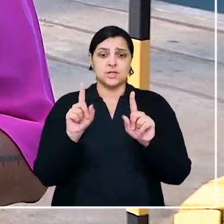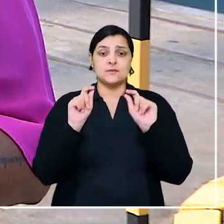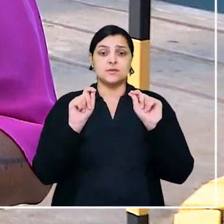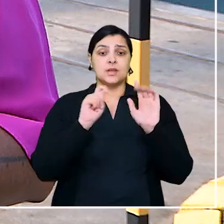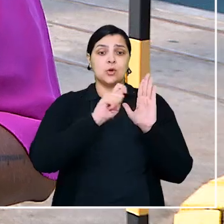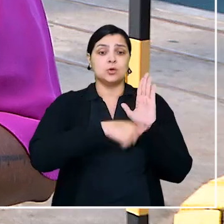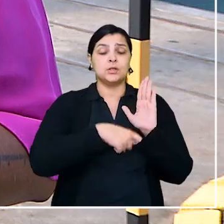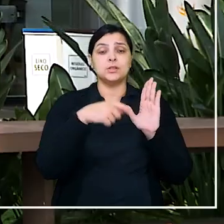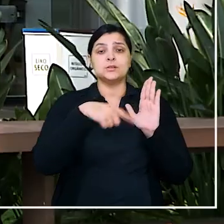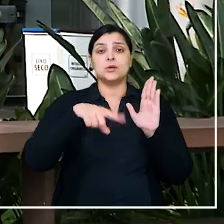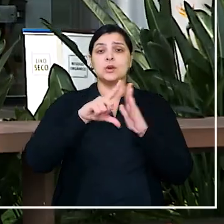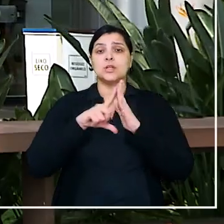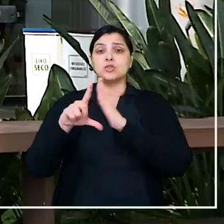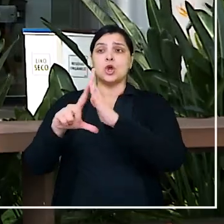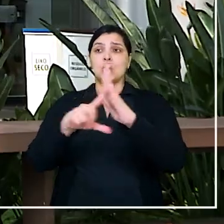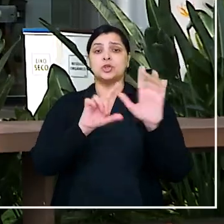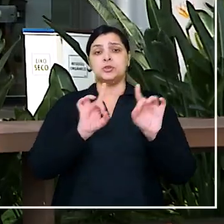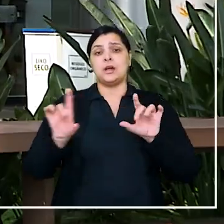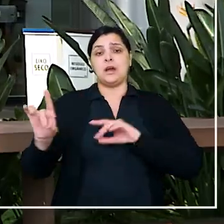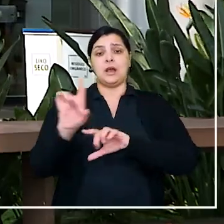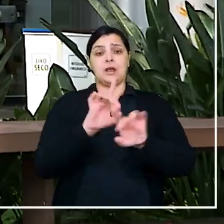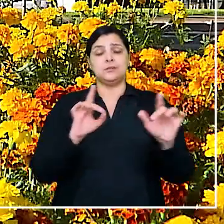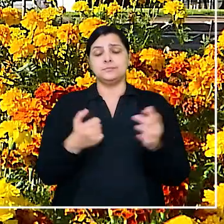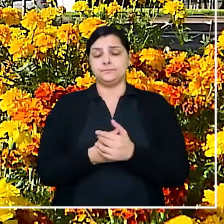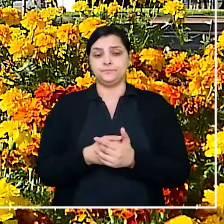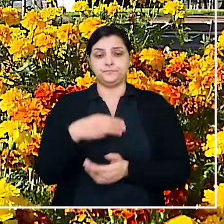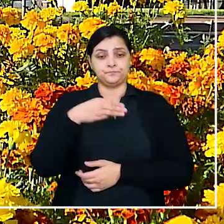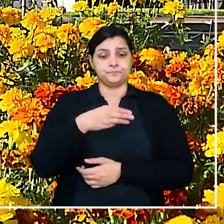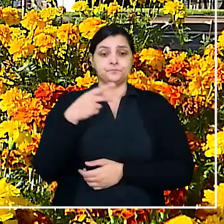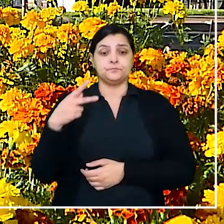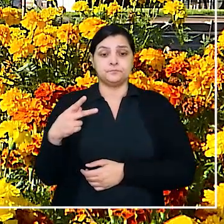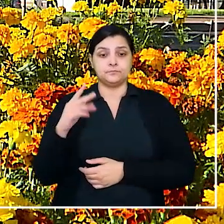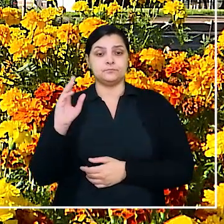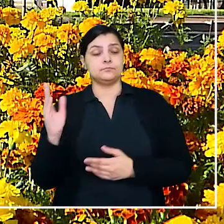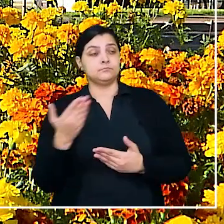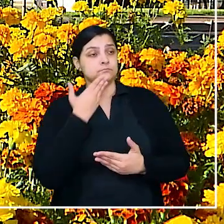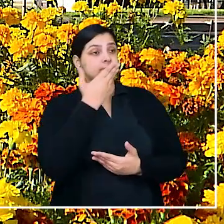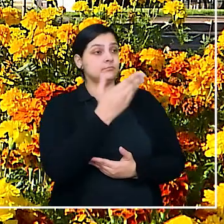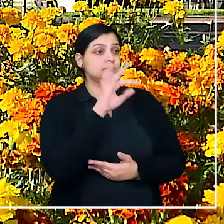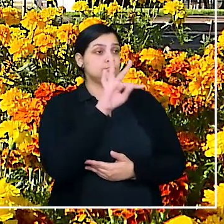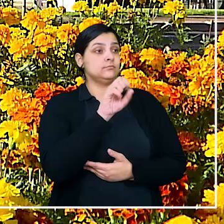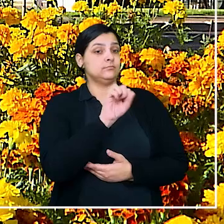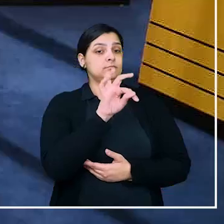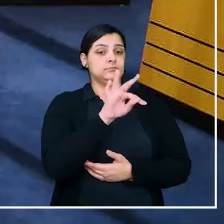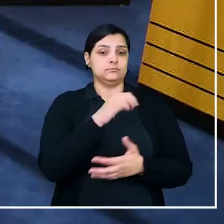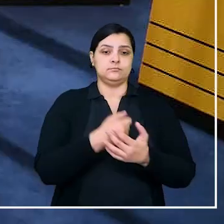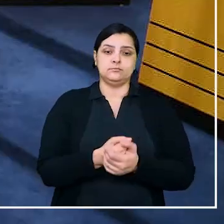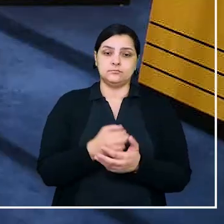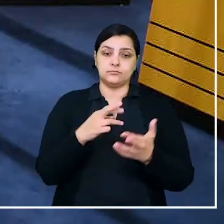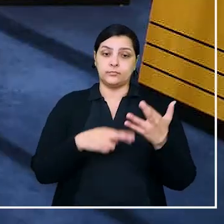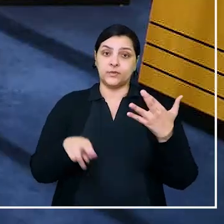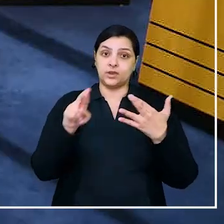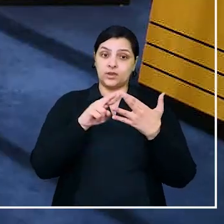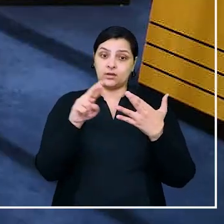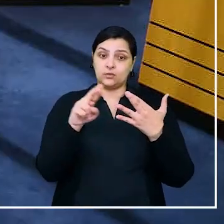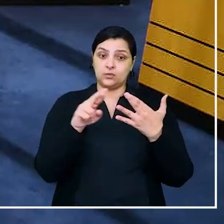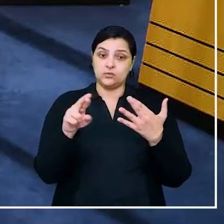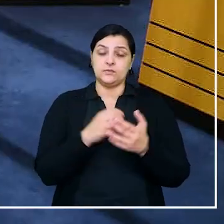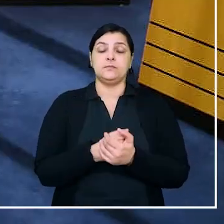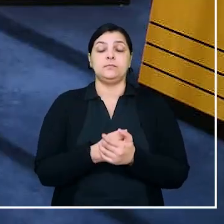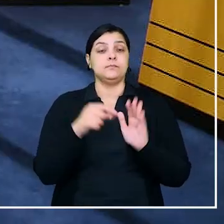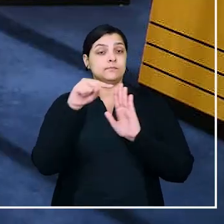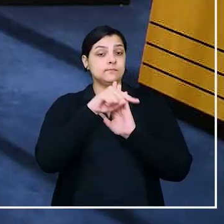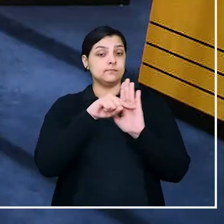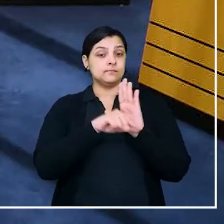sobre a contratação. O Ministério Público do Trabalho recorreu ao Tribunal Superior do Trabalho. O recurso de revista